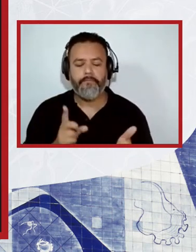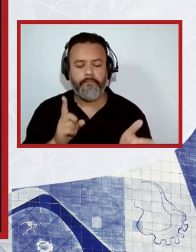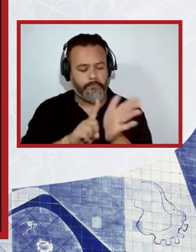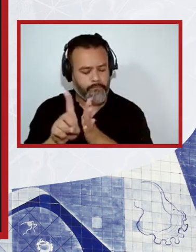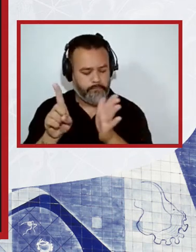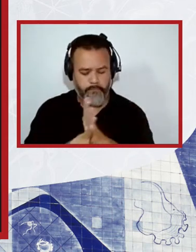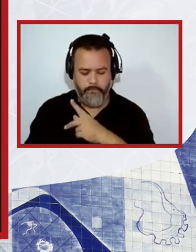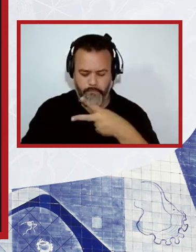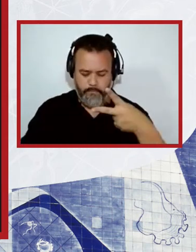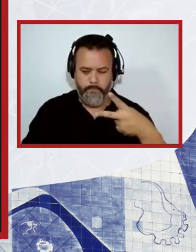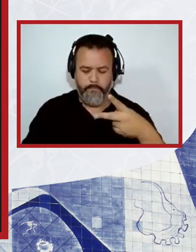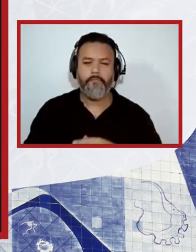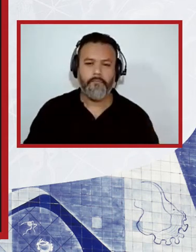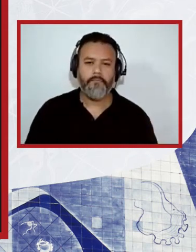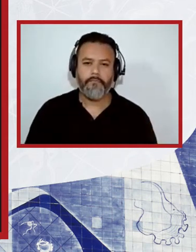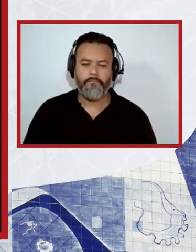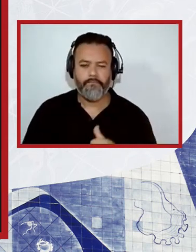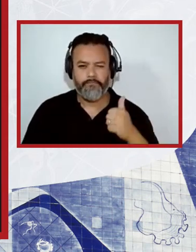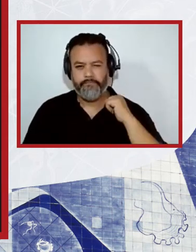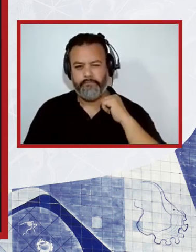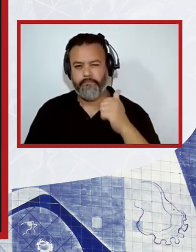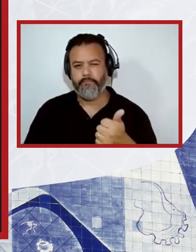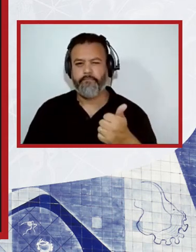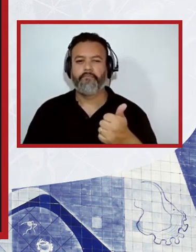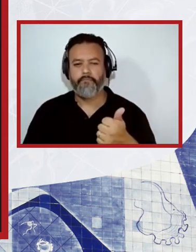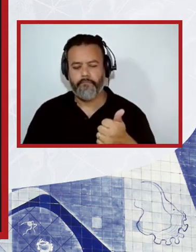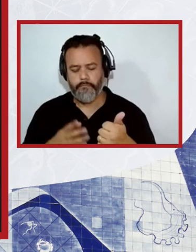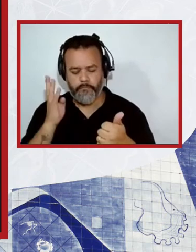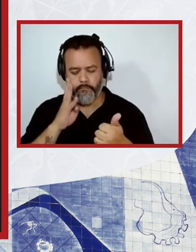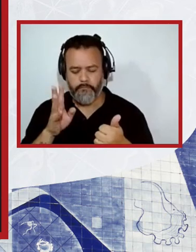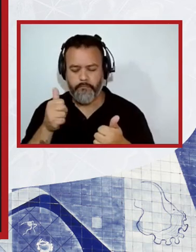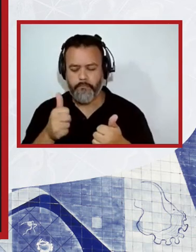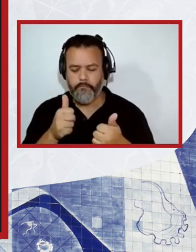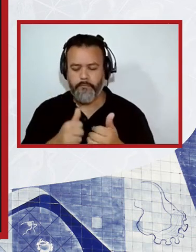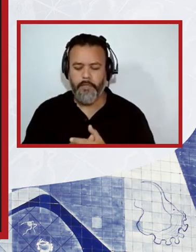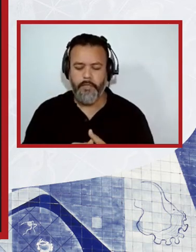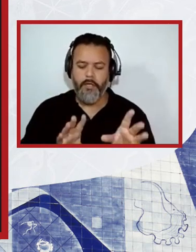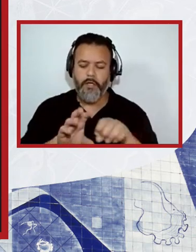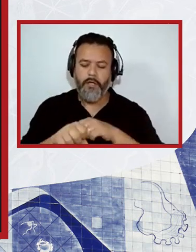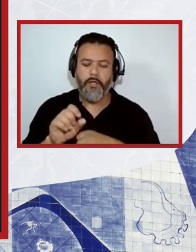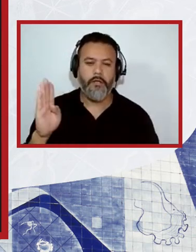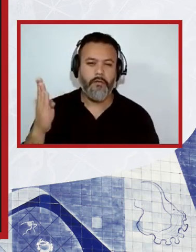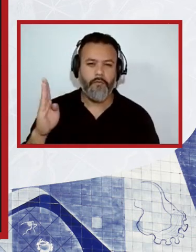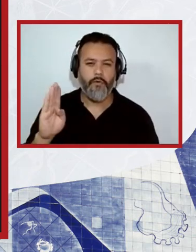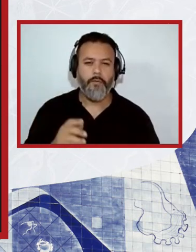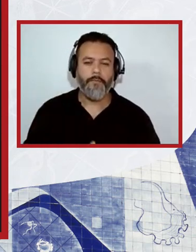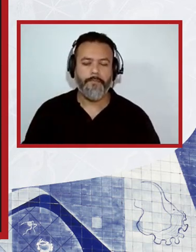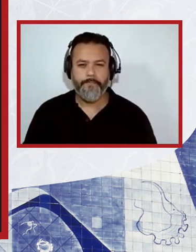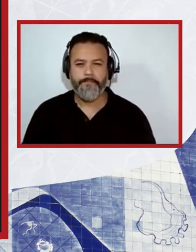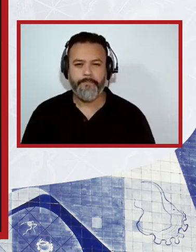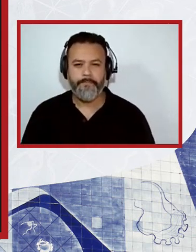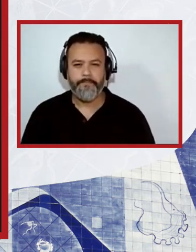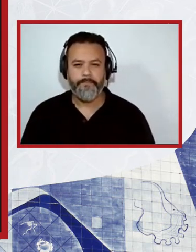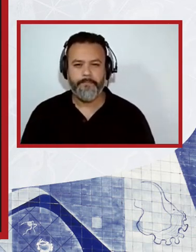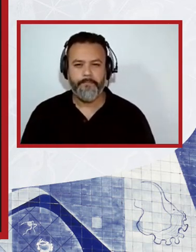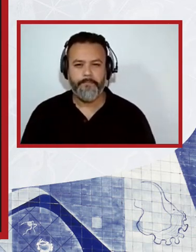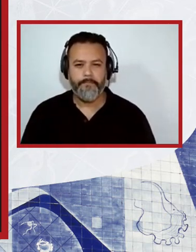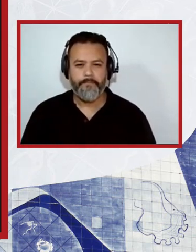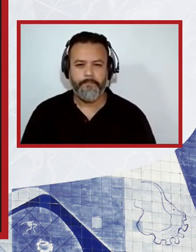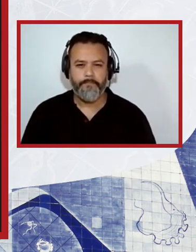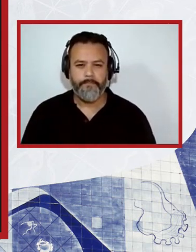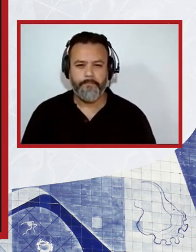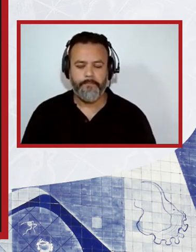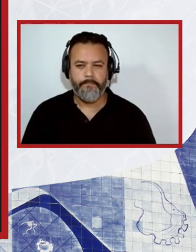Show de bola. Então, minha formação é biologia. Eu estudei no